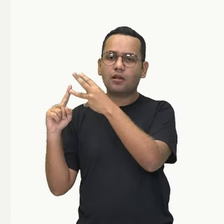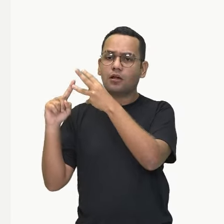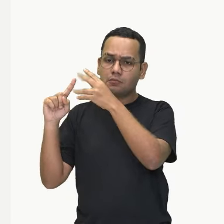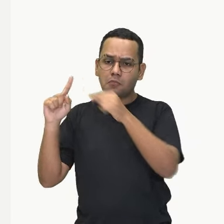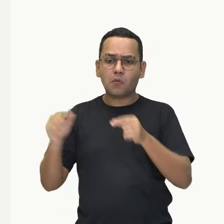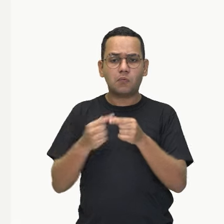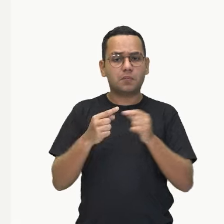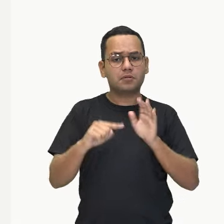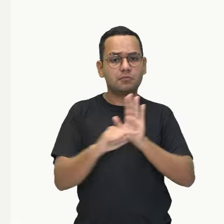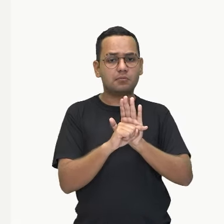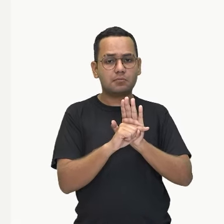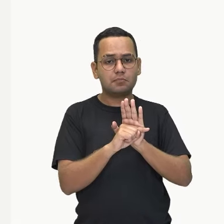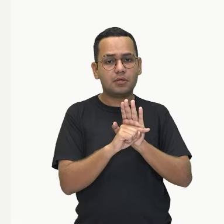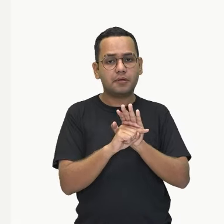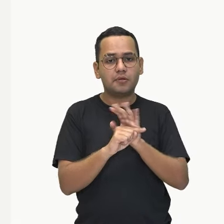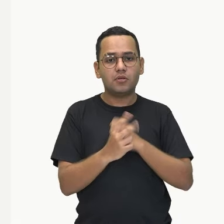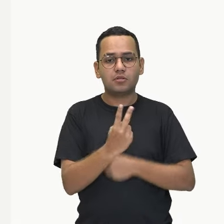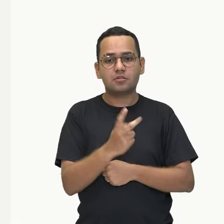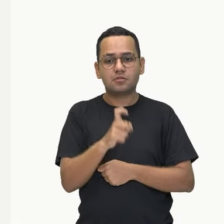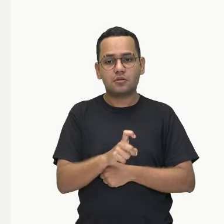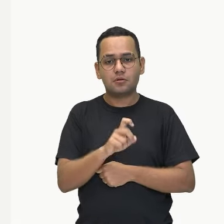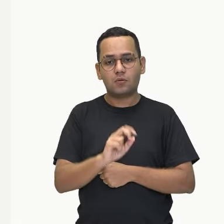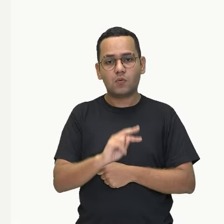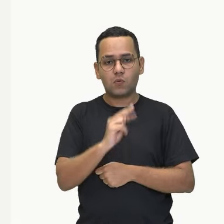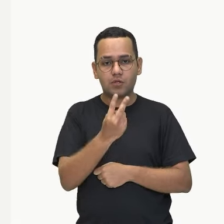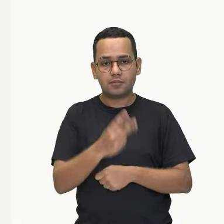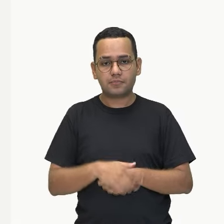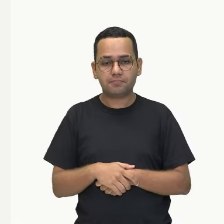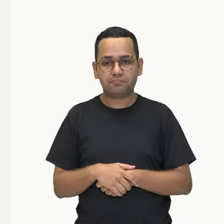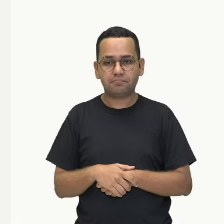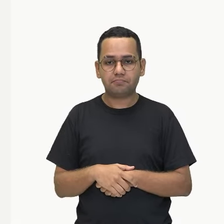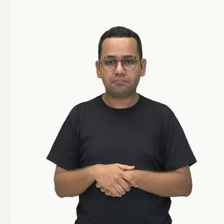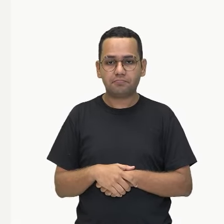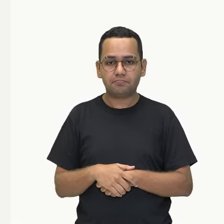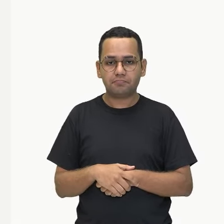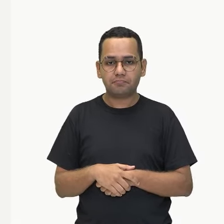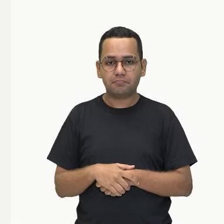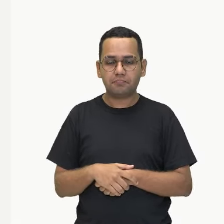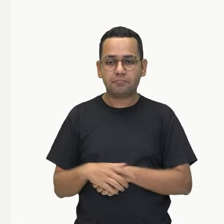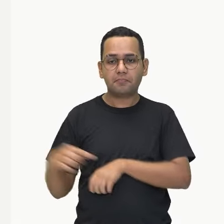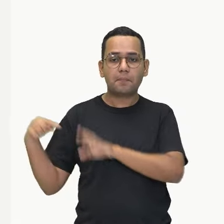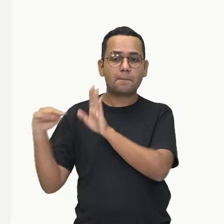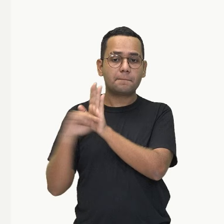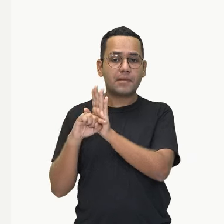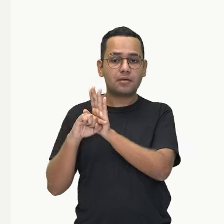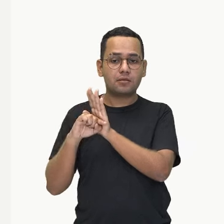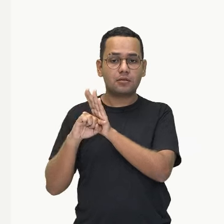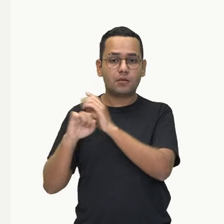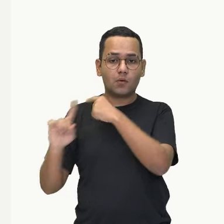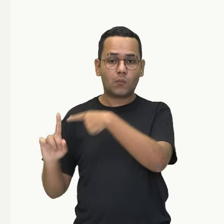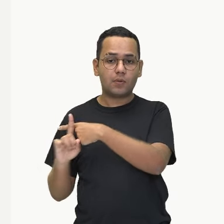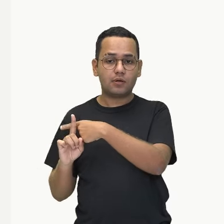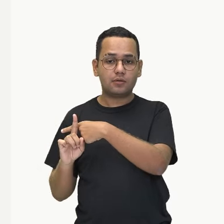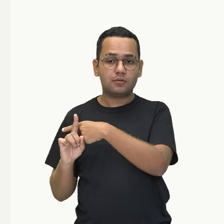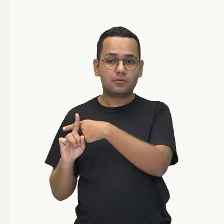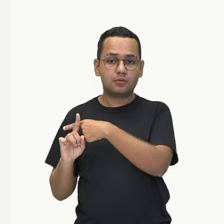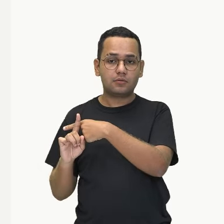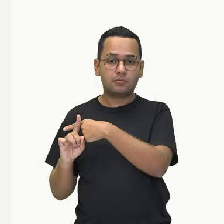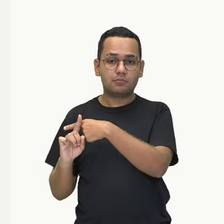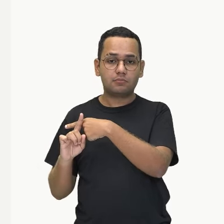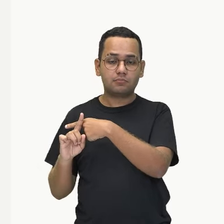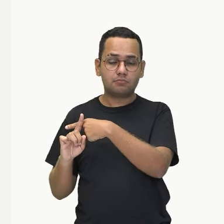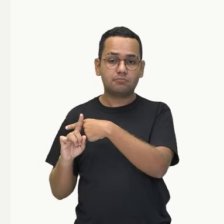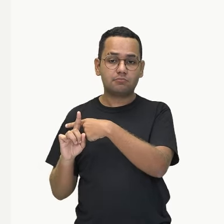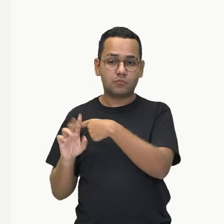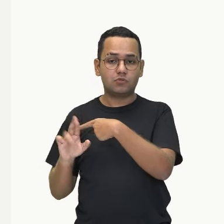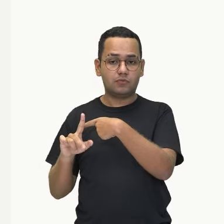quadrado. E agora eu vou fazer com outro, ó, menos com mais do y também é